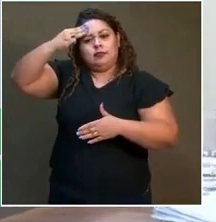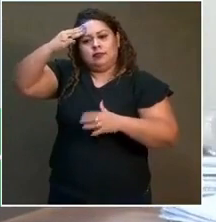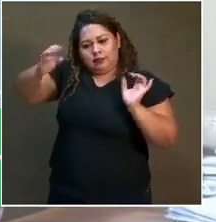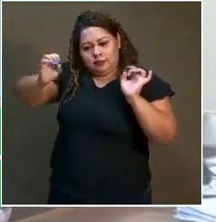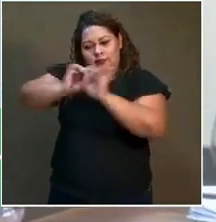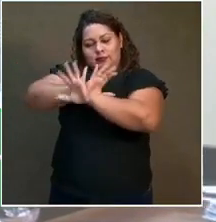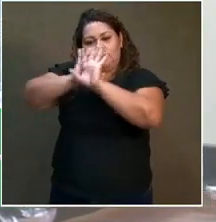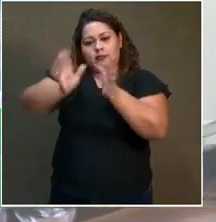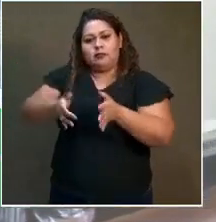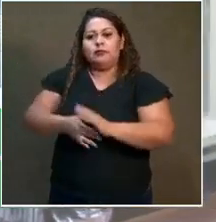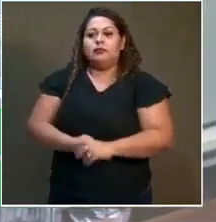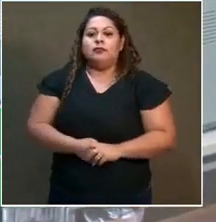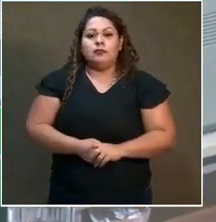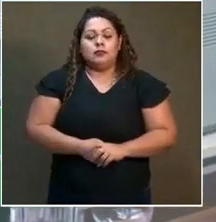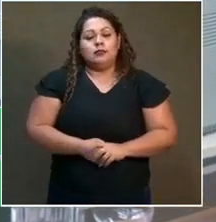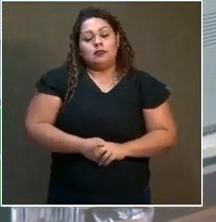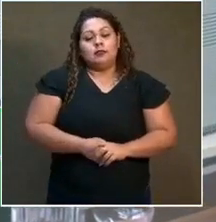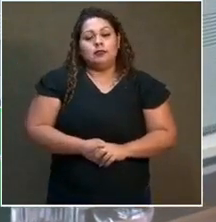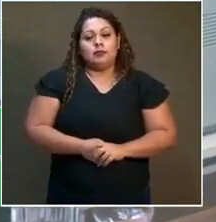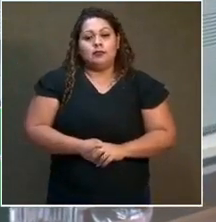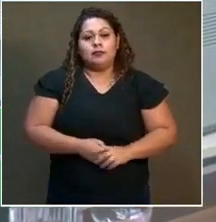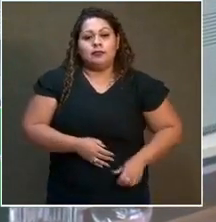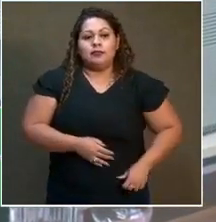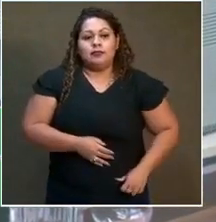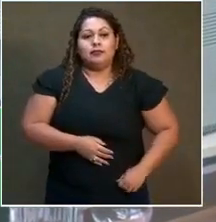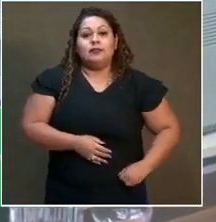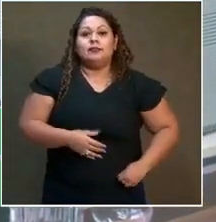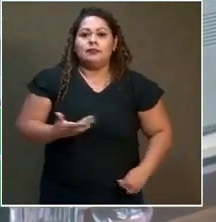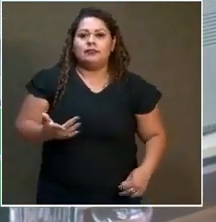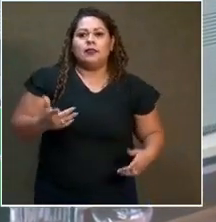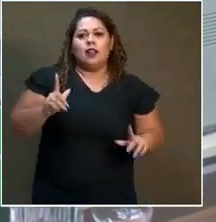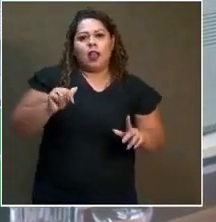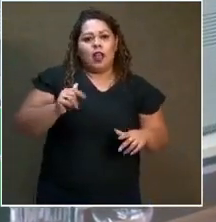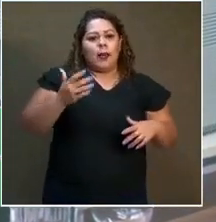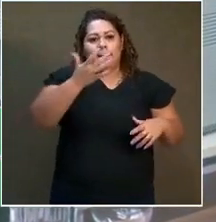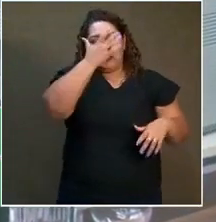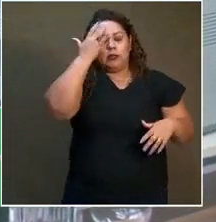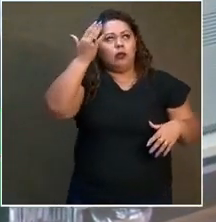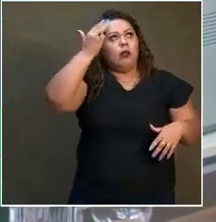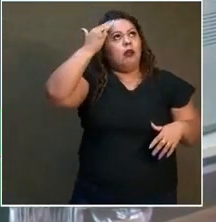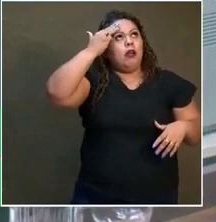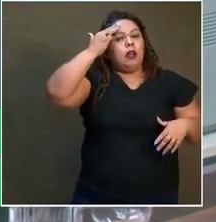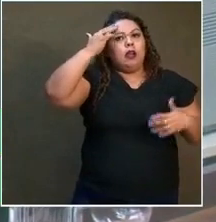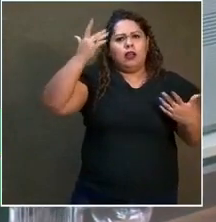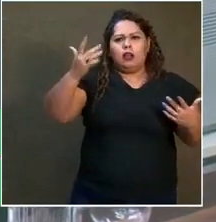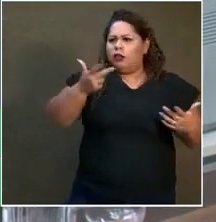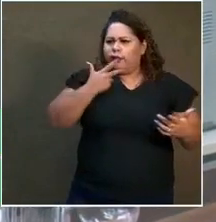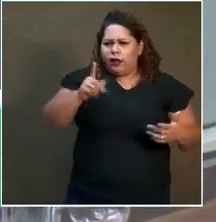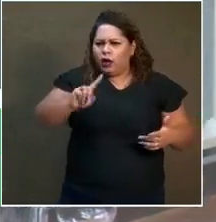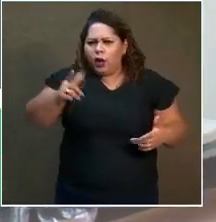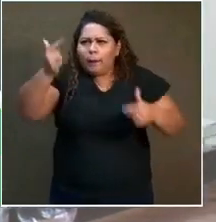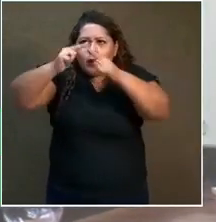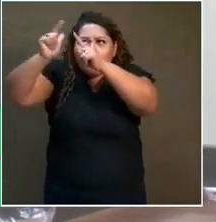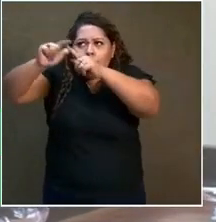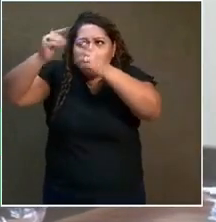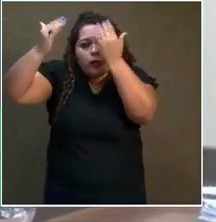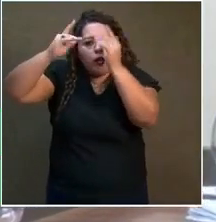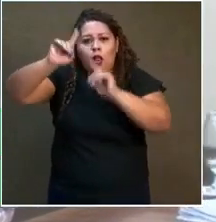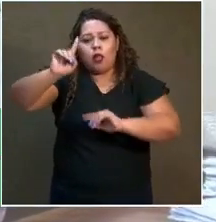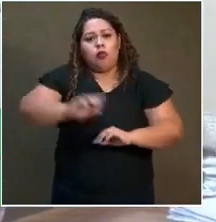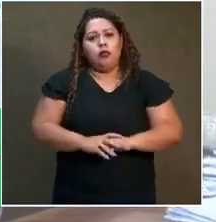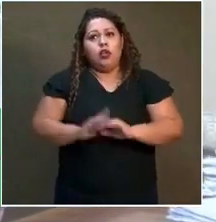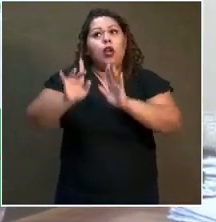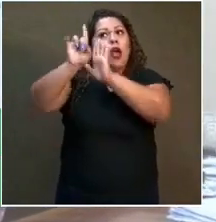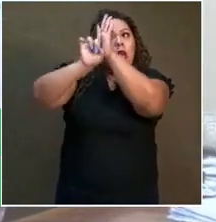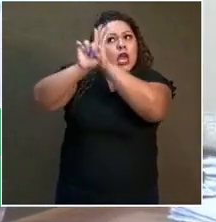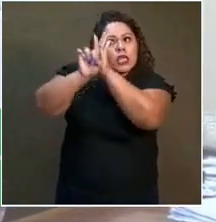incompleto, antigamente chamada de oligofrenia, o doente mental. Eu não falei que ele é doente mental. Não foram feitos os exames